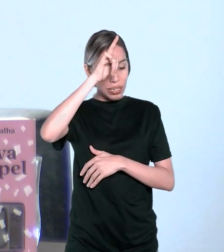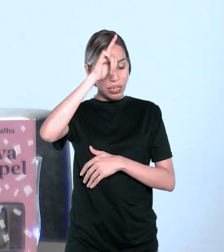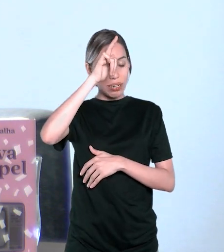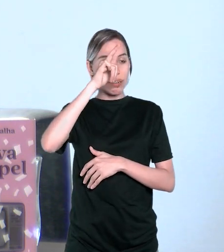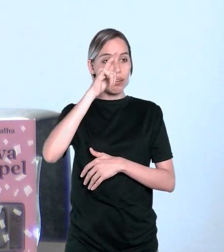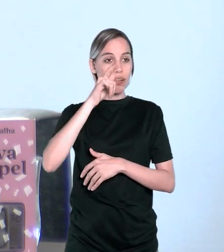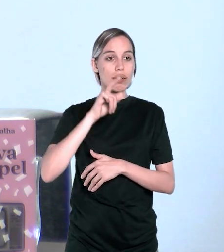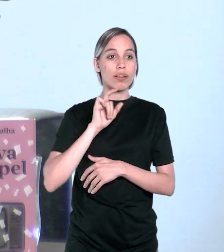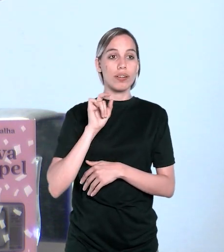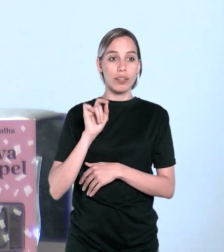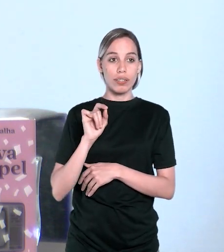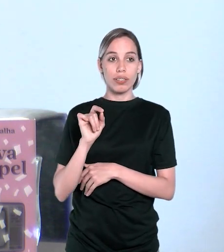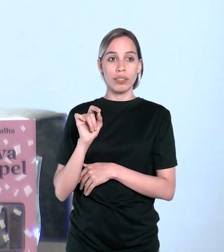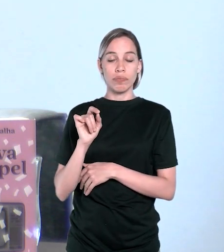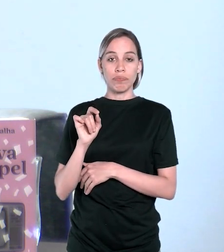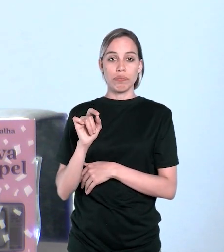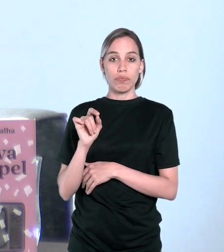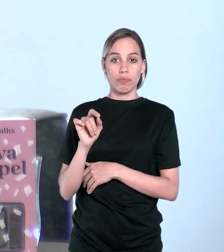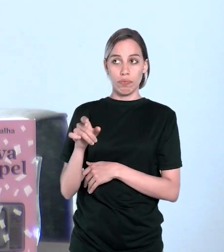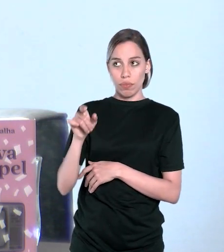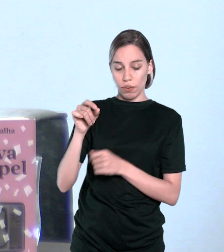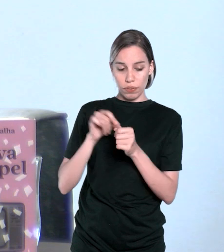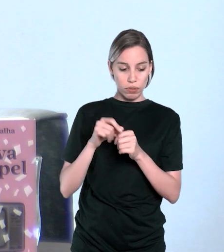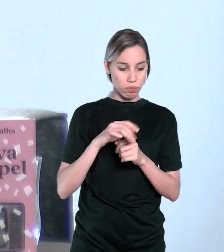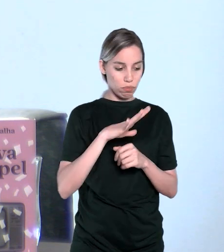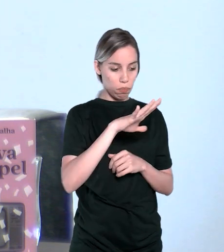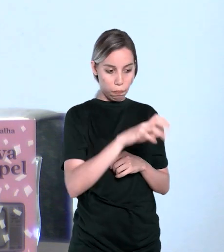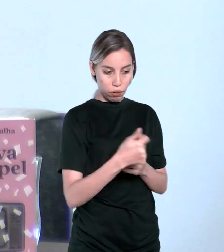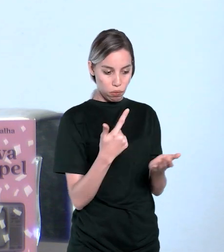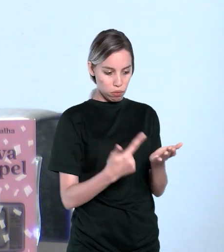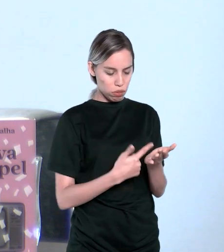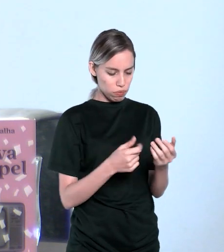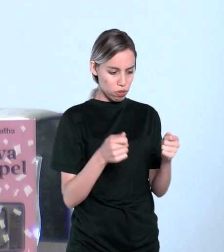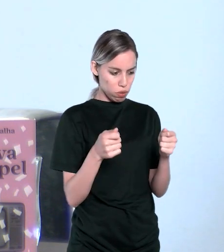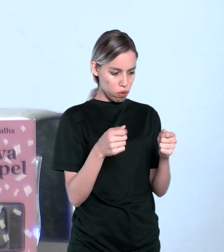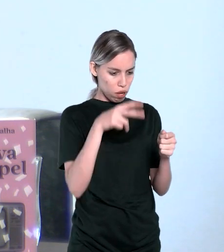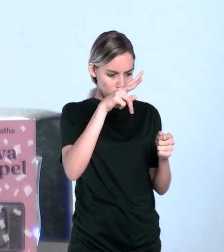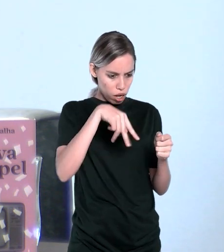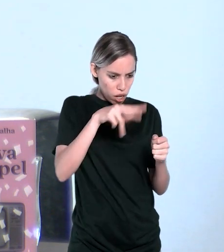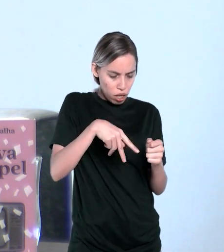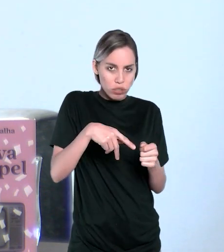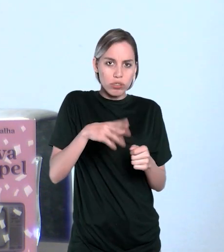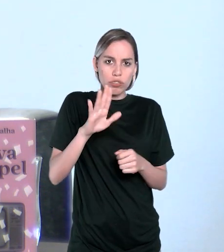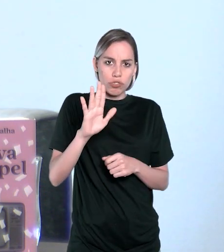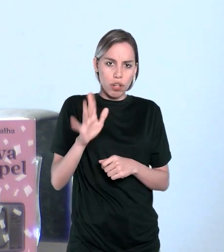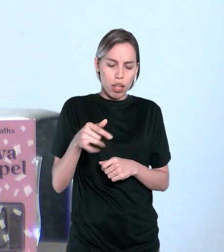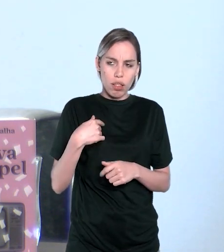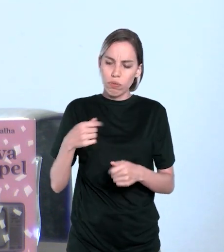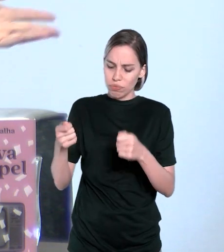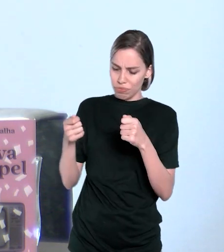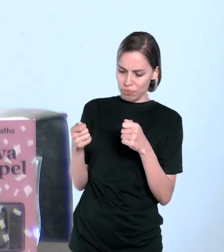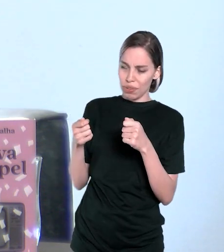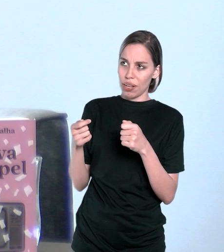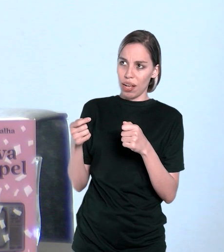uma oferta que tira da mesa outros editores. E, assim, na outra semana já tinha oferta, sei lá, da Itália, da França, né?